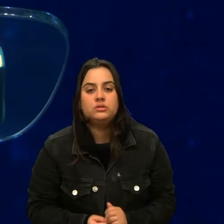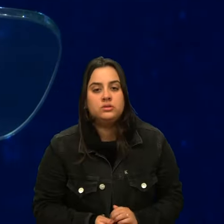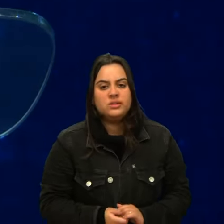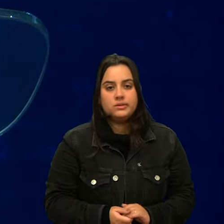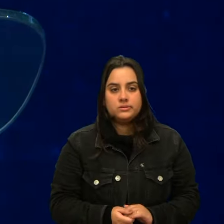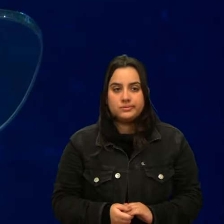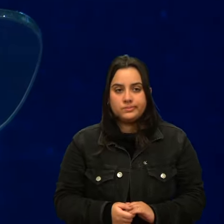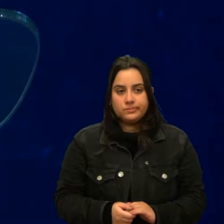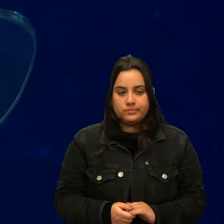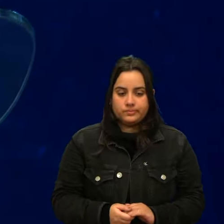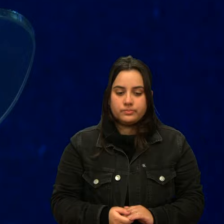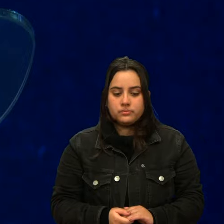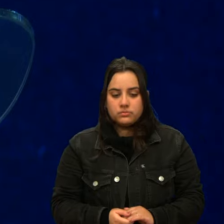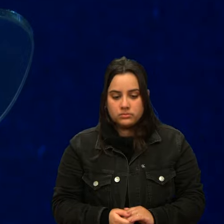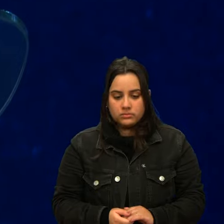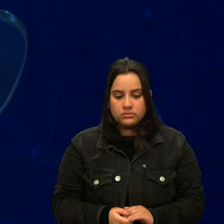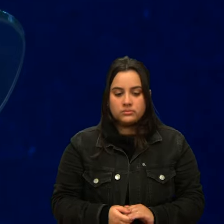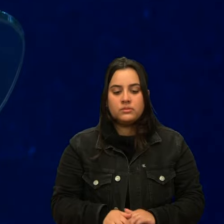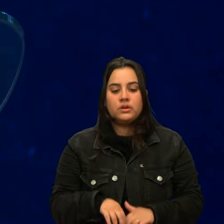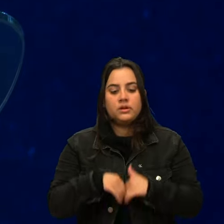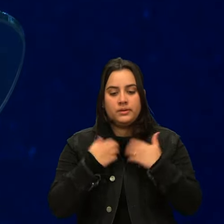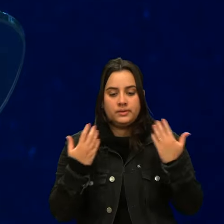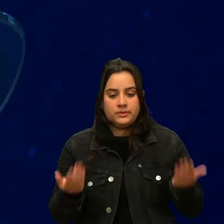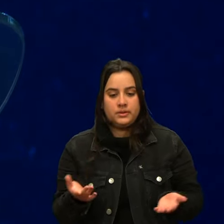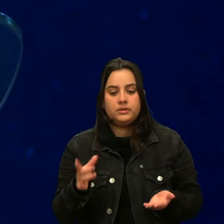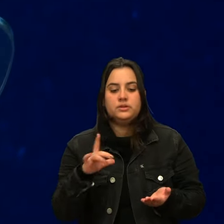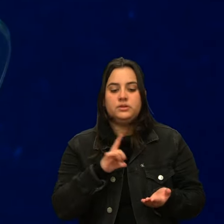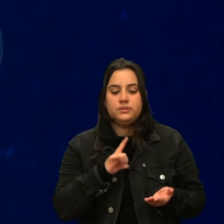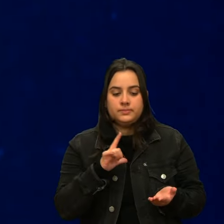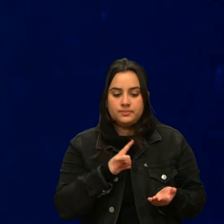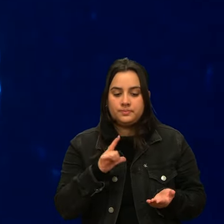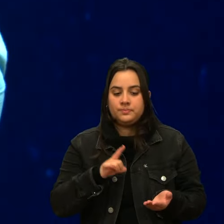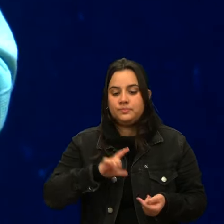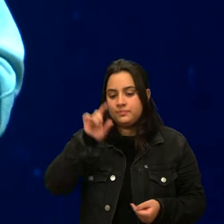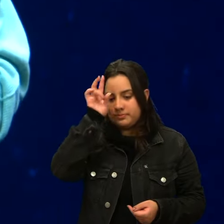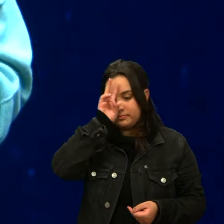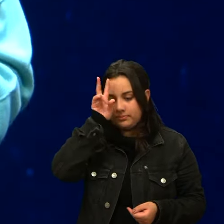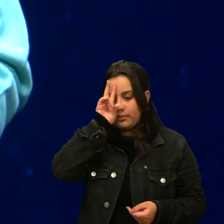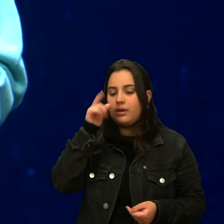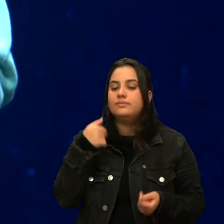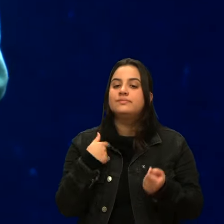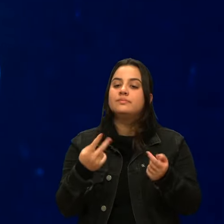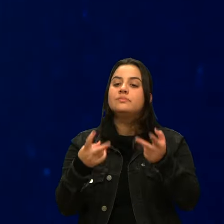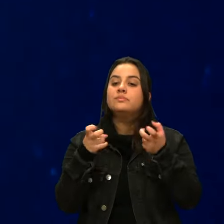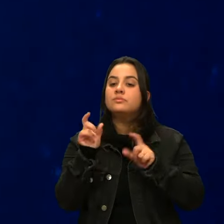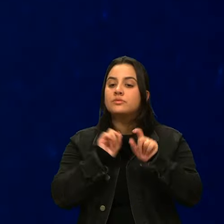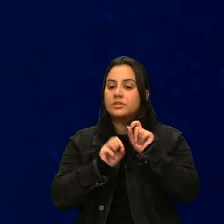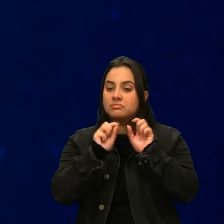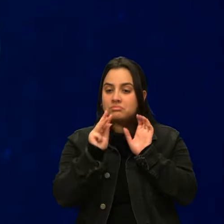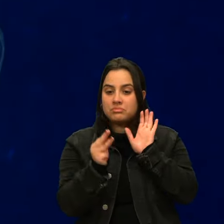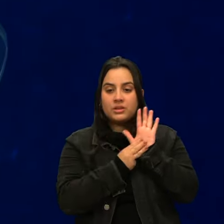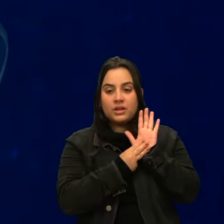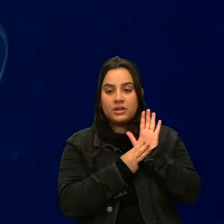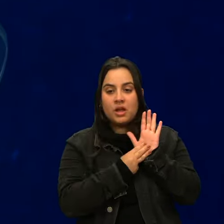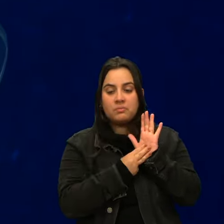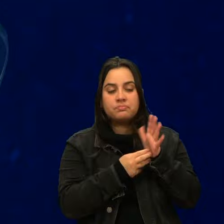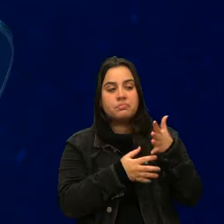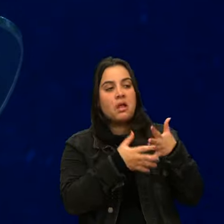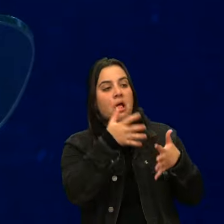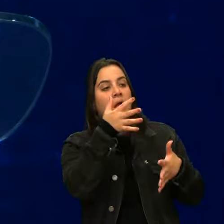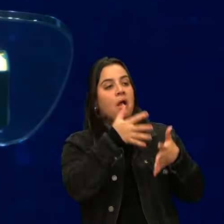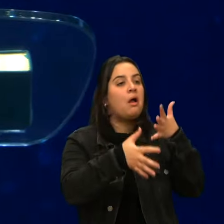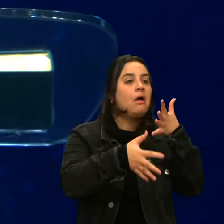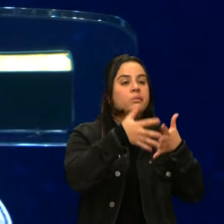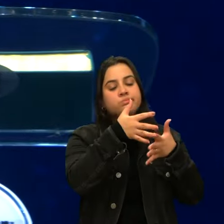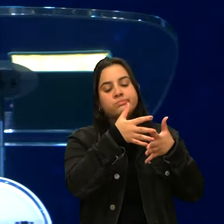E aqui, quando a gente olha para esse pedaço da história, a gente vê que Daniel, ele não se distraiu. Então, a primeira coisa